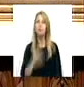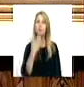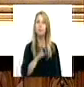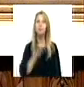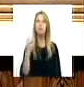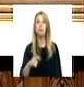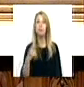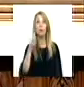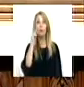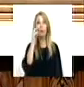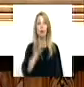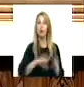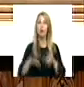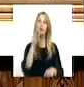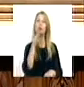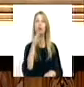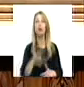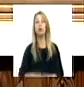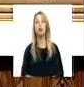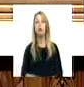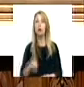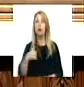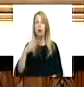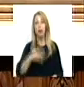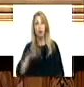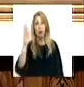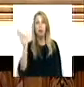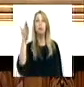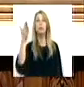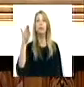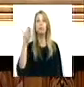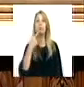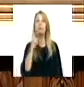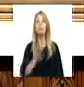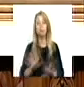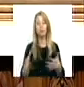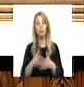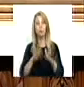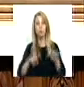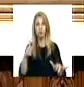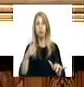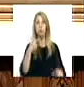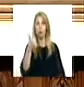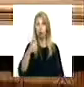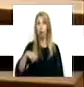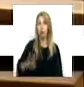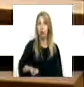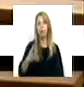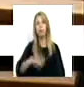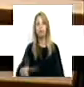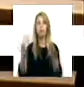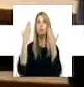Muito obrigada, Sr. Presidente, Senhoras e Senhores Deputados. Eu quero, em primeiro lugar, em nome do Grupo Parlamentar Os Verdes, começar por